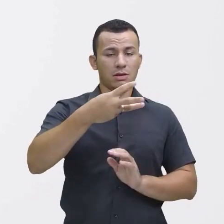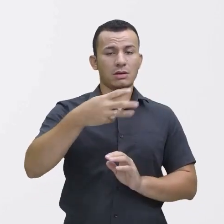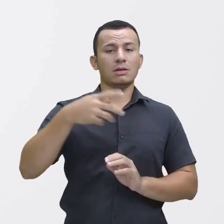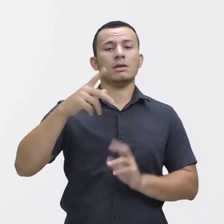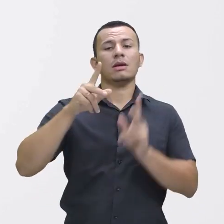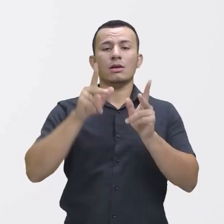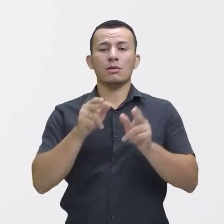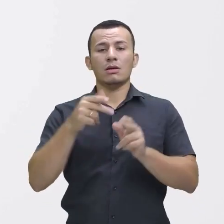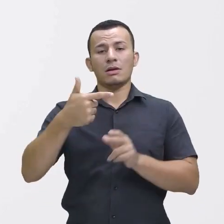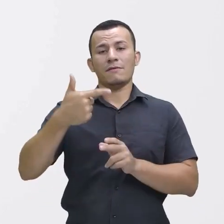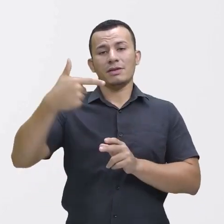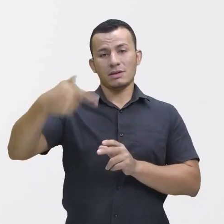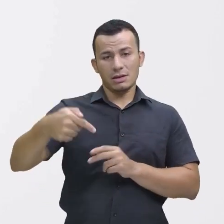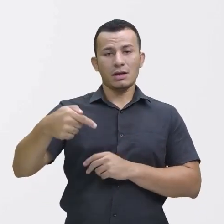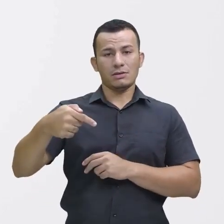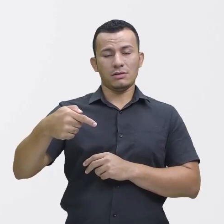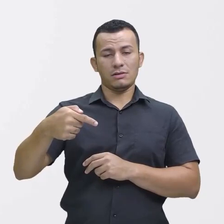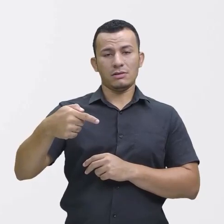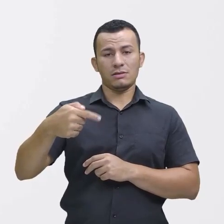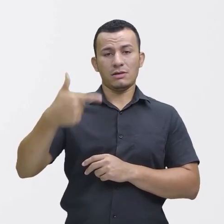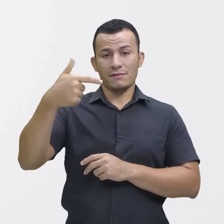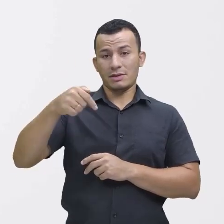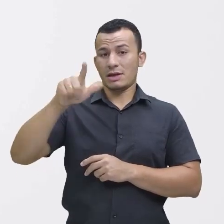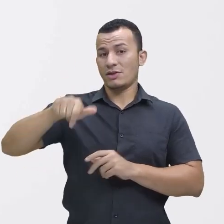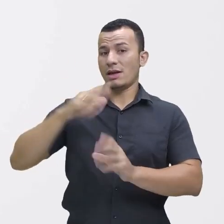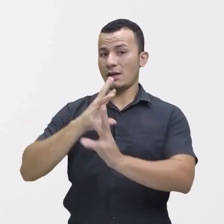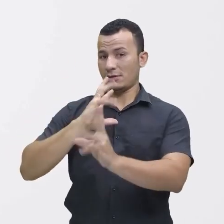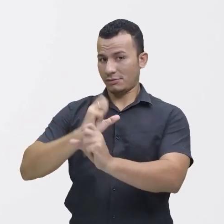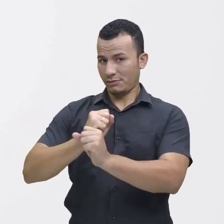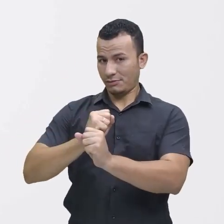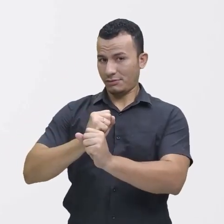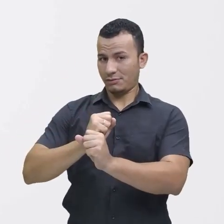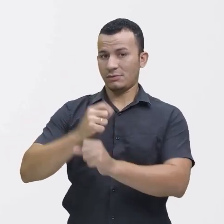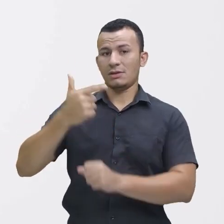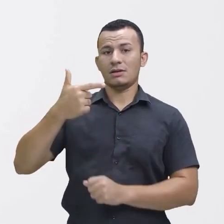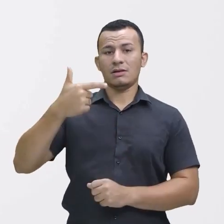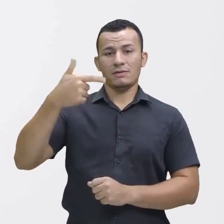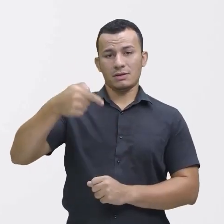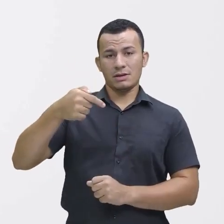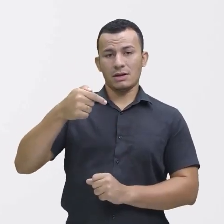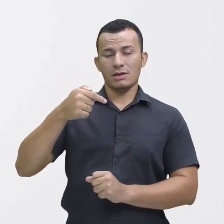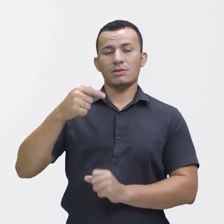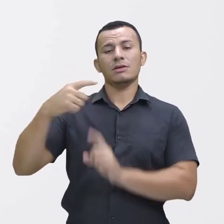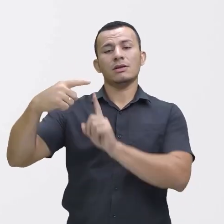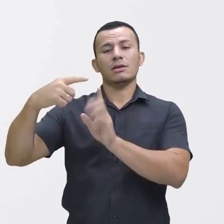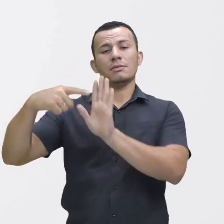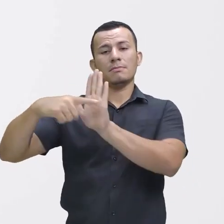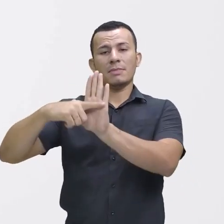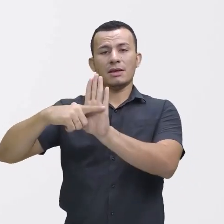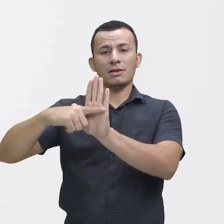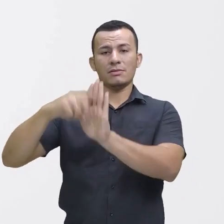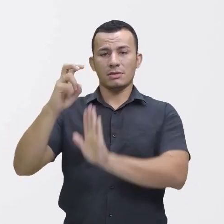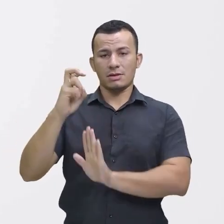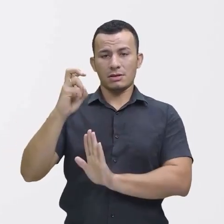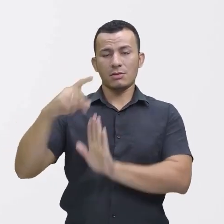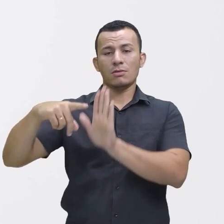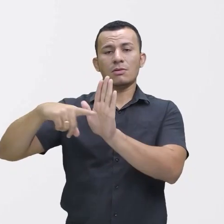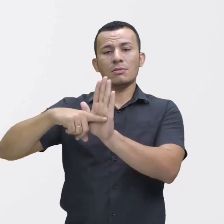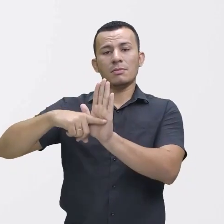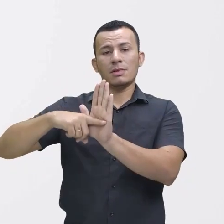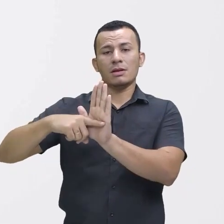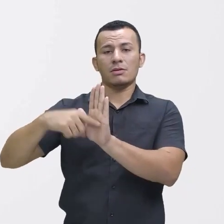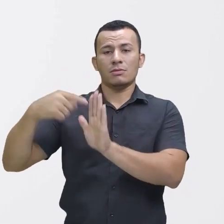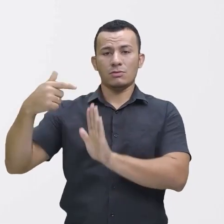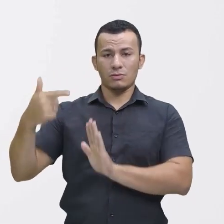pego 27, que é o resultado desse, menos o 5, que já está aqui, e menos o 2.